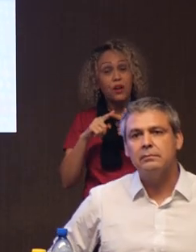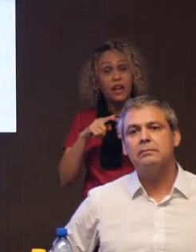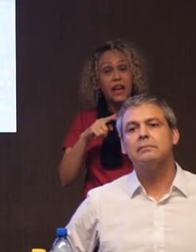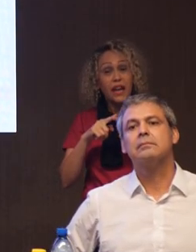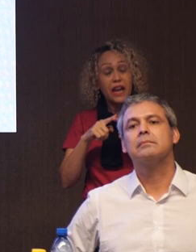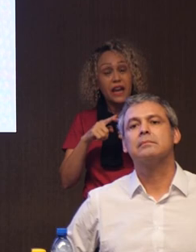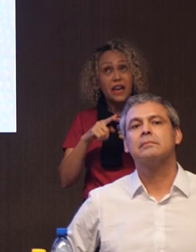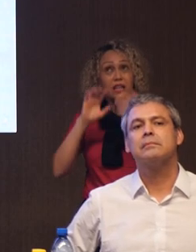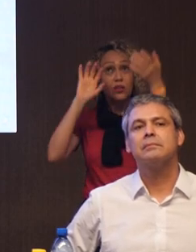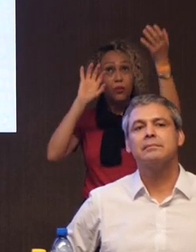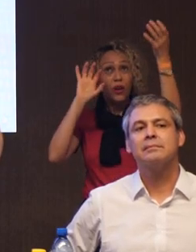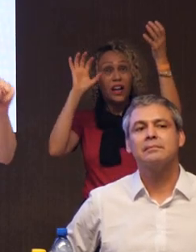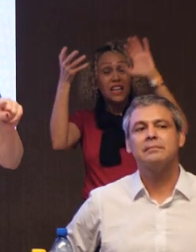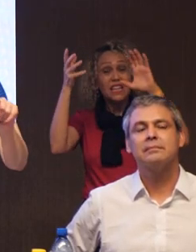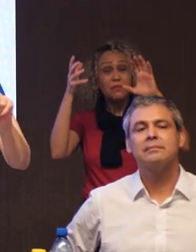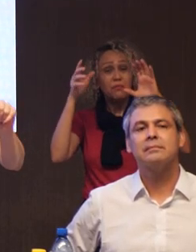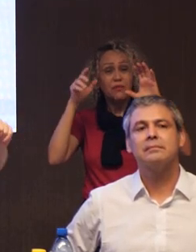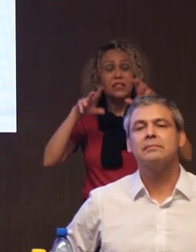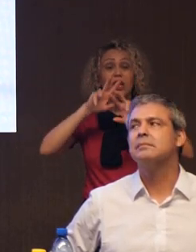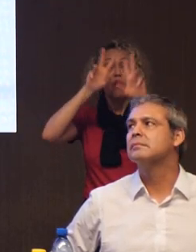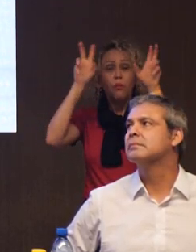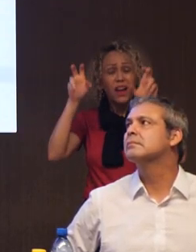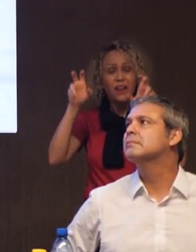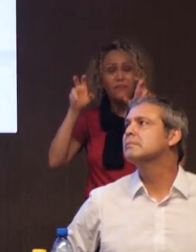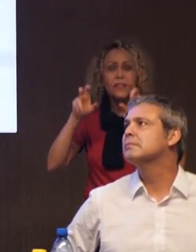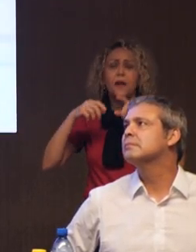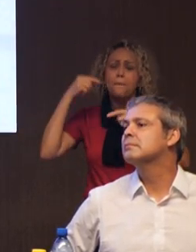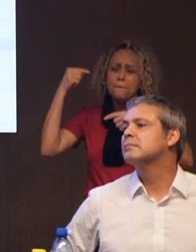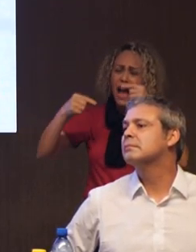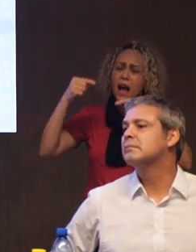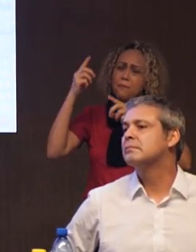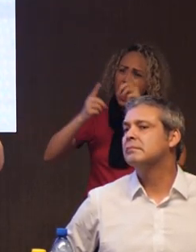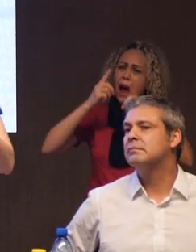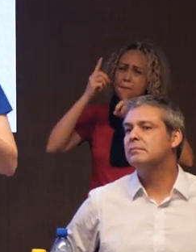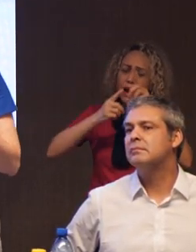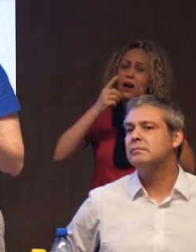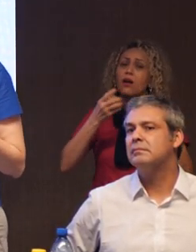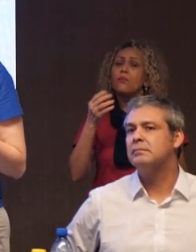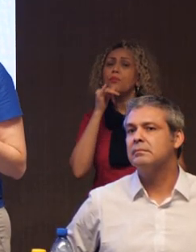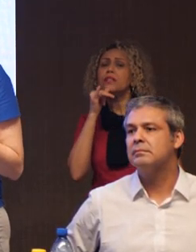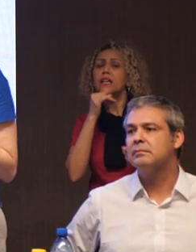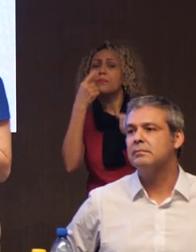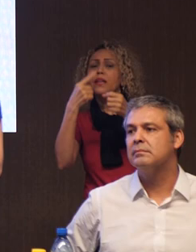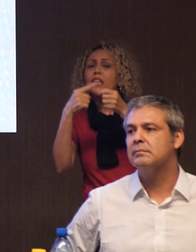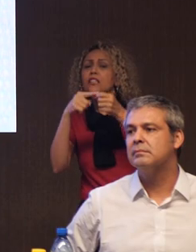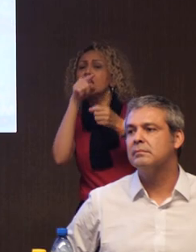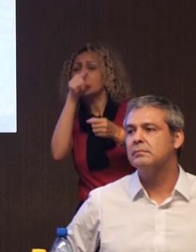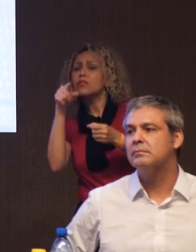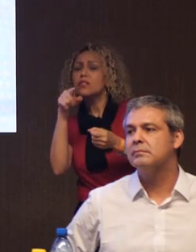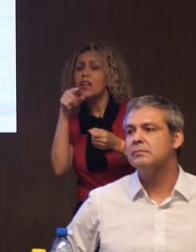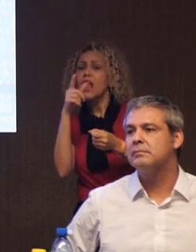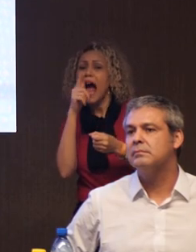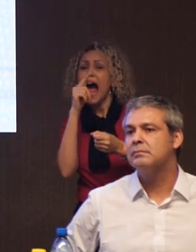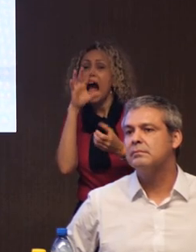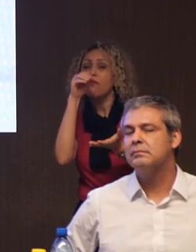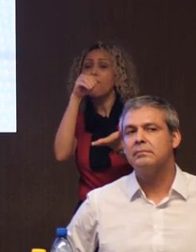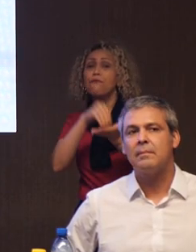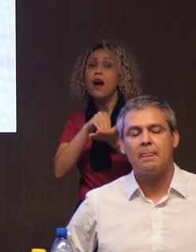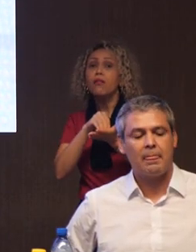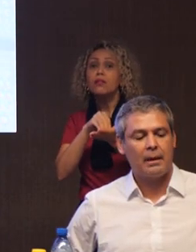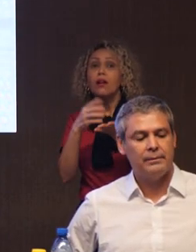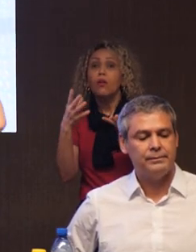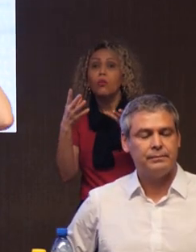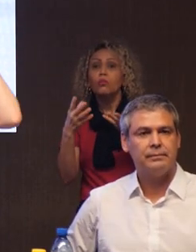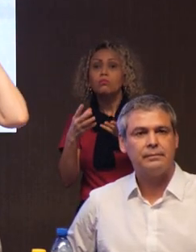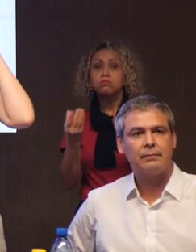vocês, onde falta água na cidade de vocês, como é que a população, eu vejo na minha cidade, Porto Alegre,